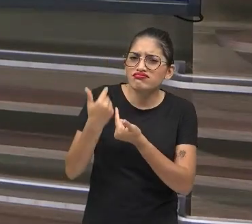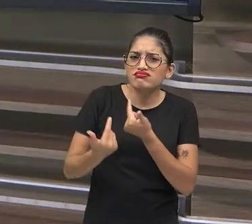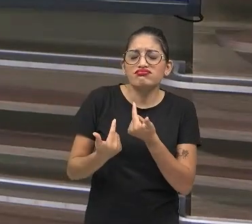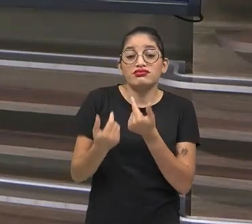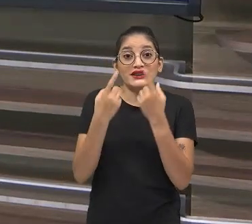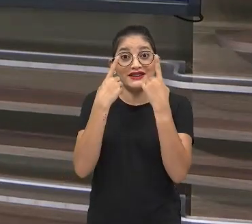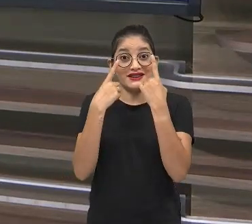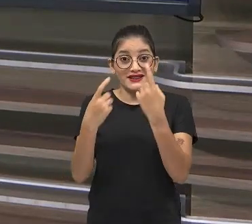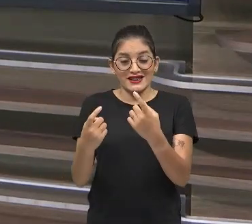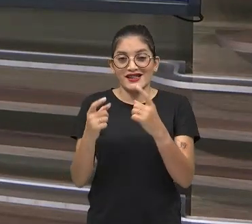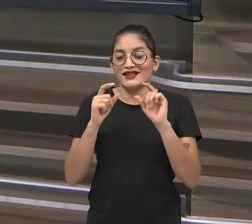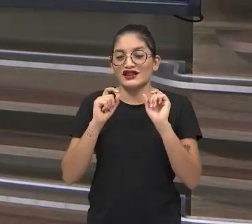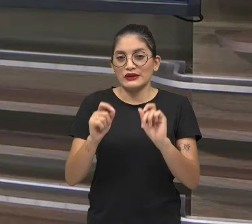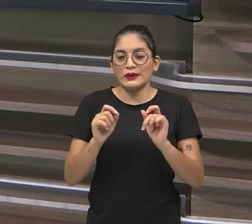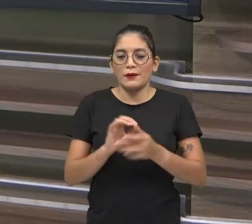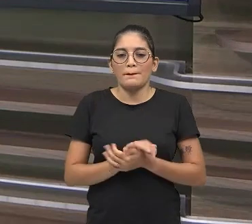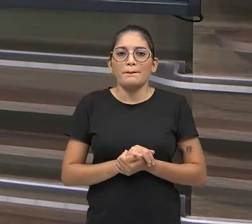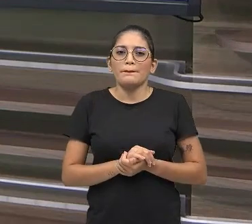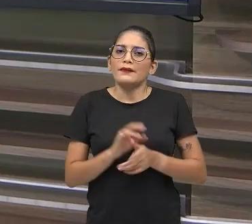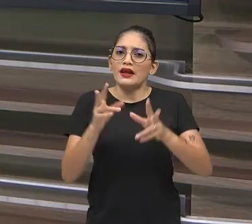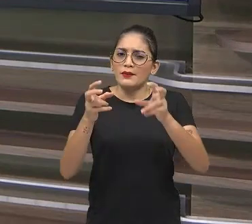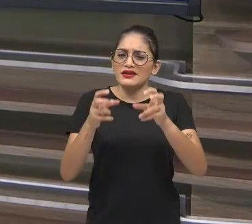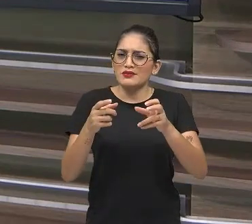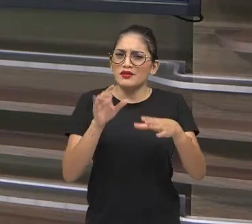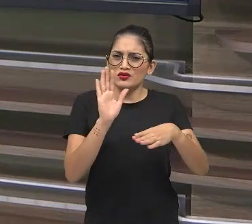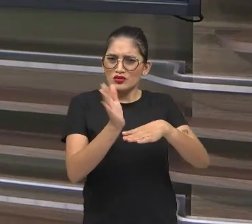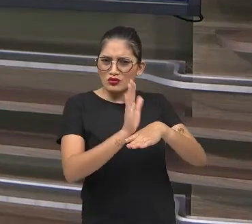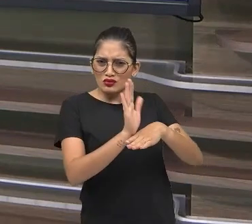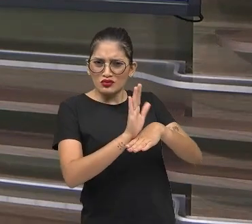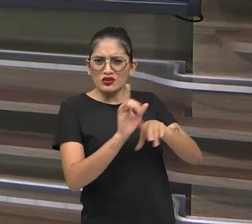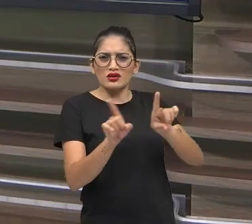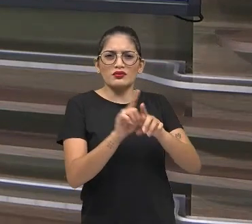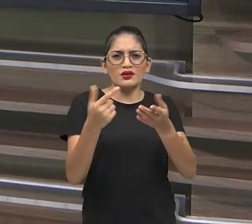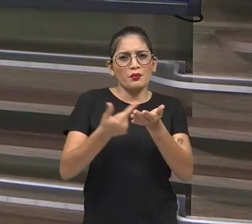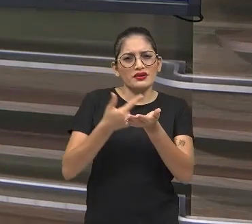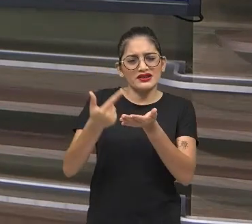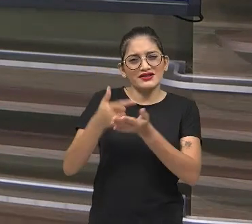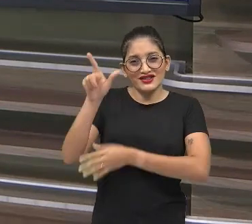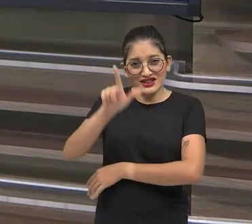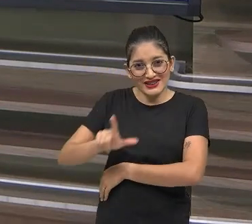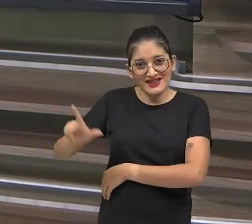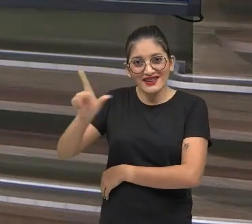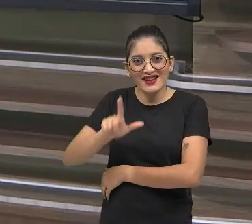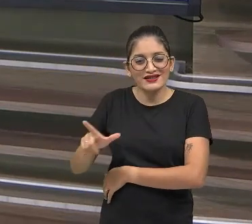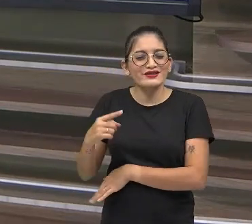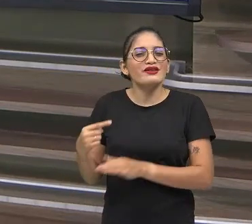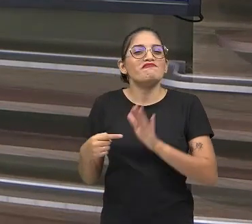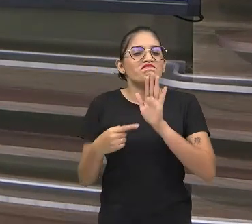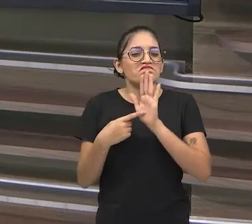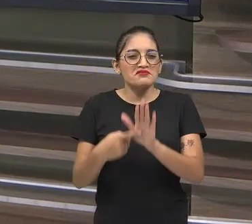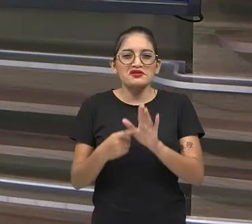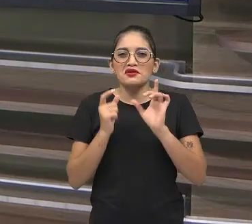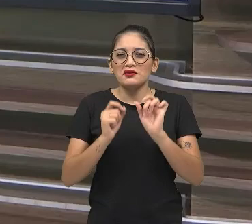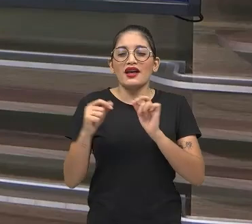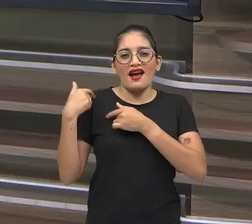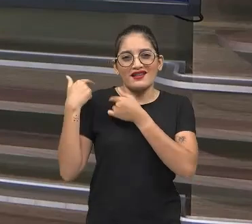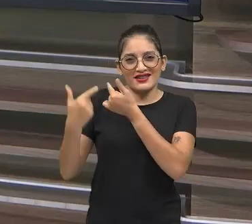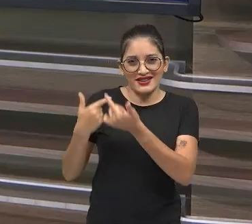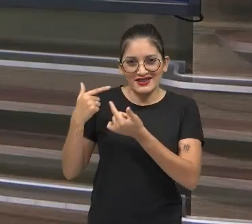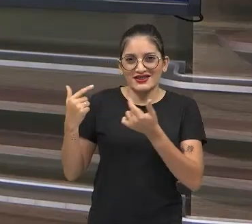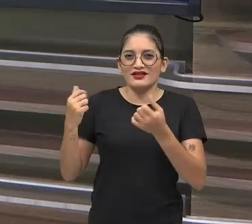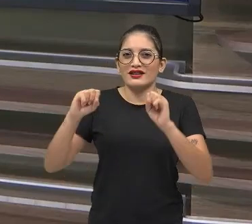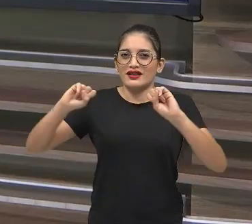muito interessante. Nós vemos muito nos filmes e nos livros, na literatura, retratada a tradição